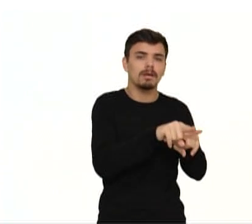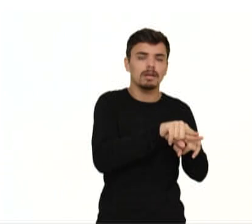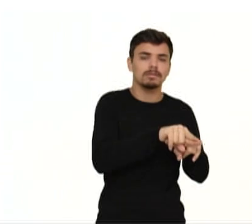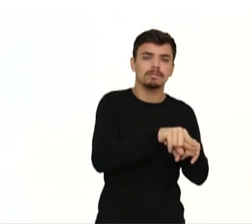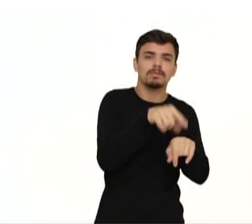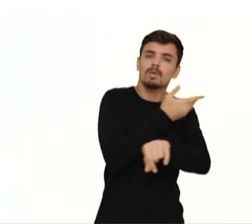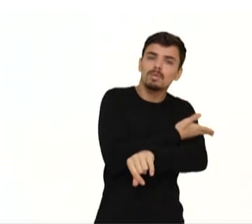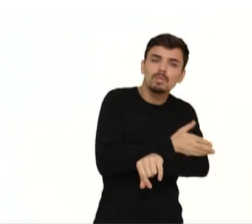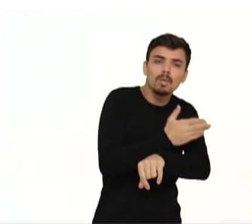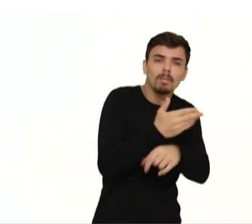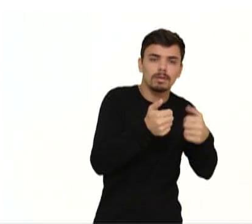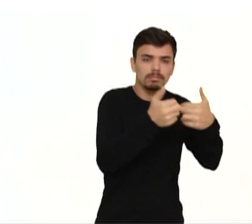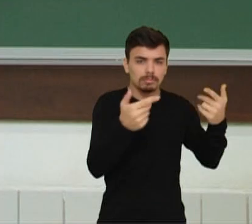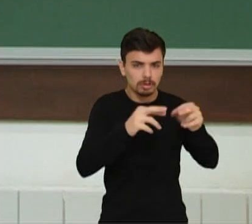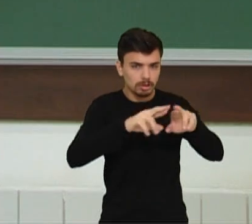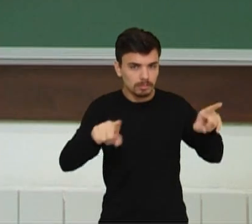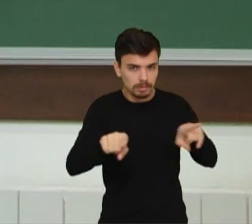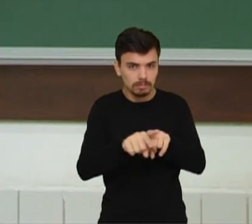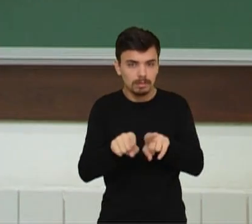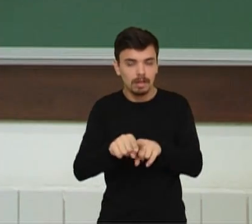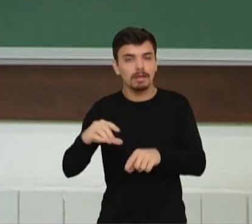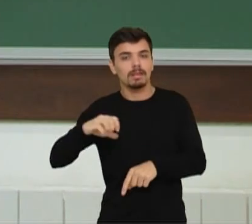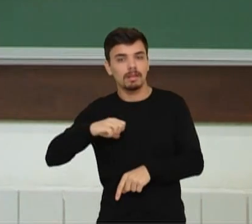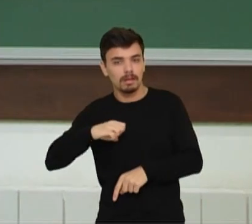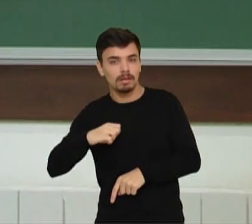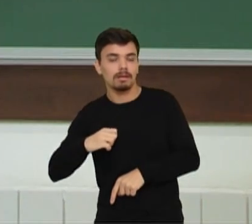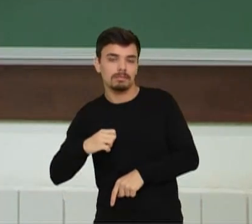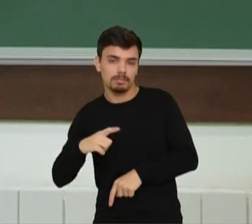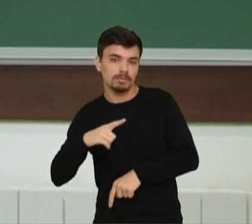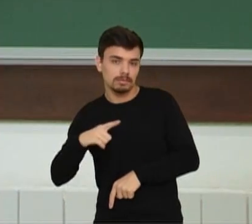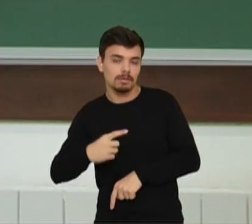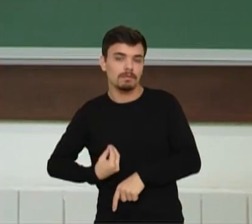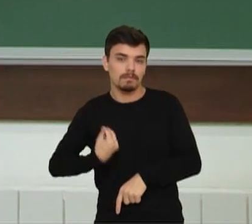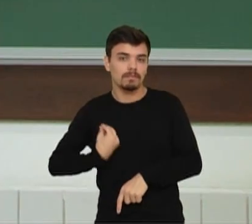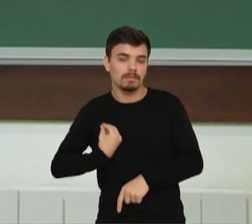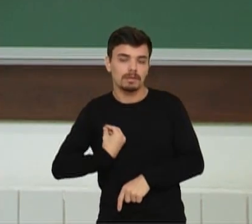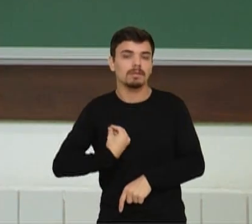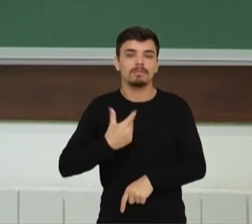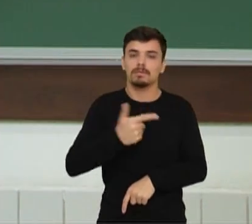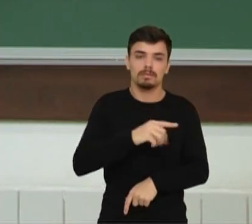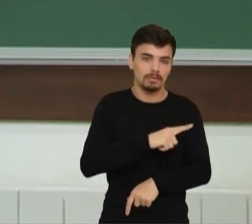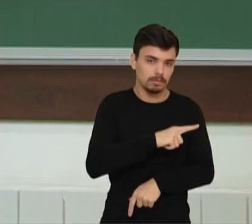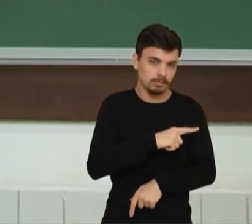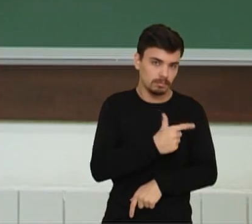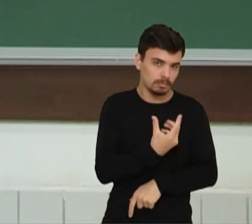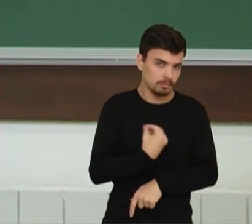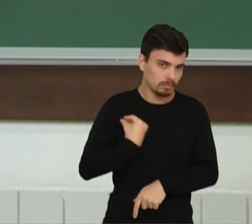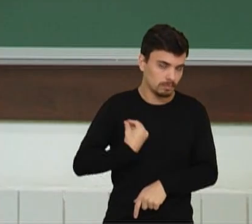que você já sabe, diferença entre fator biótico e abiótico. Tenho certeza que você só relembrou muita coisa que você sabe.